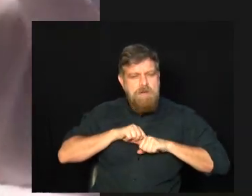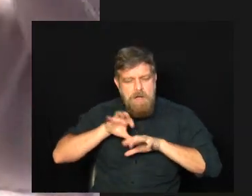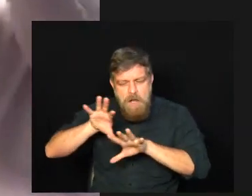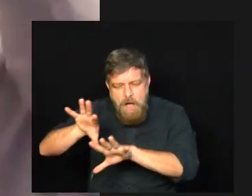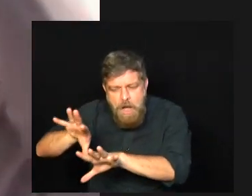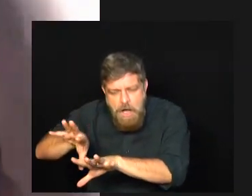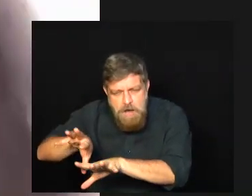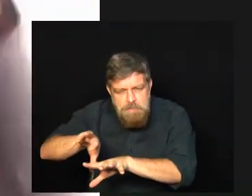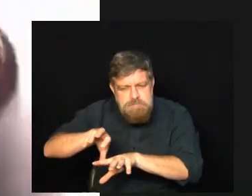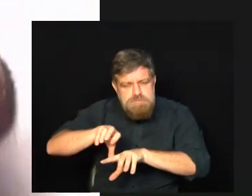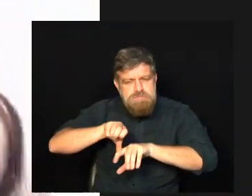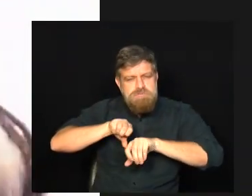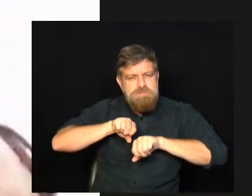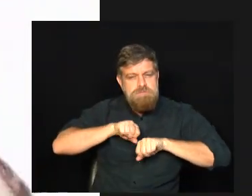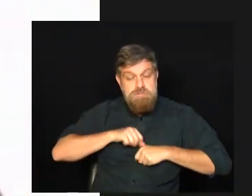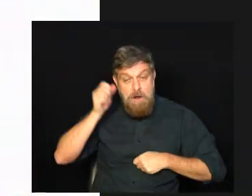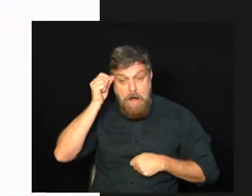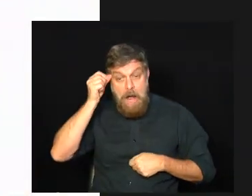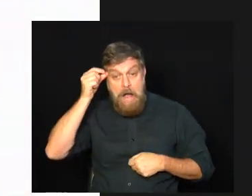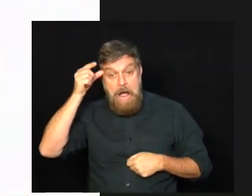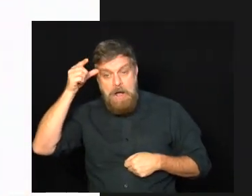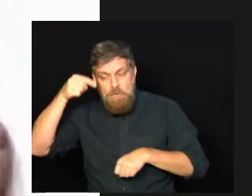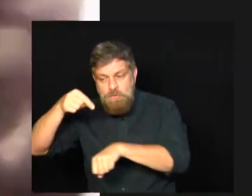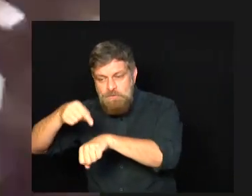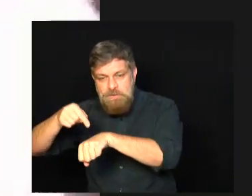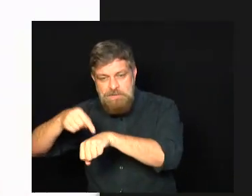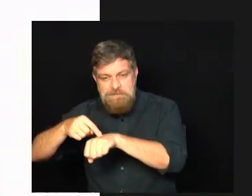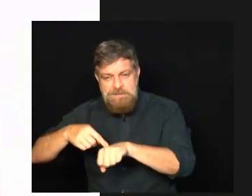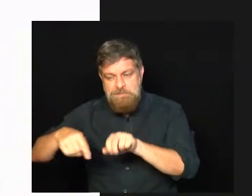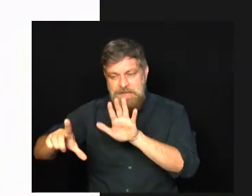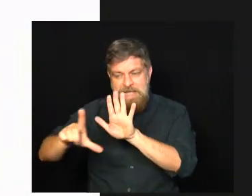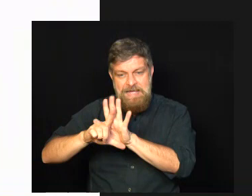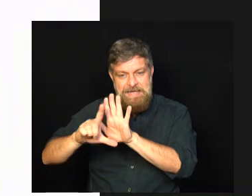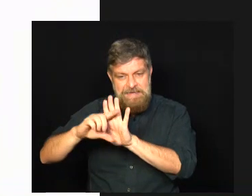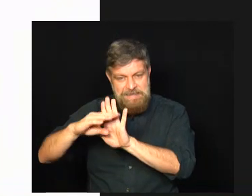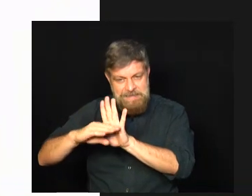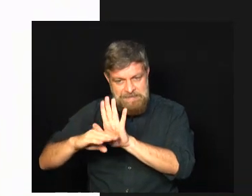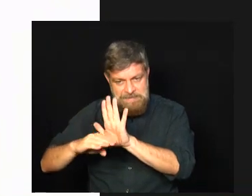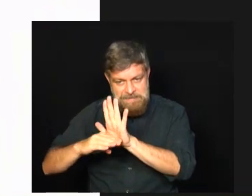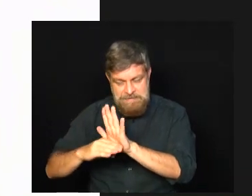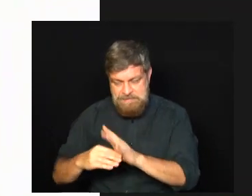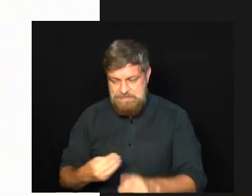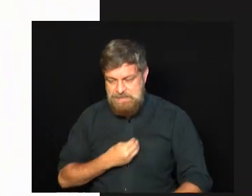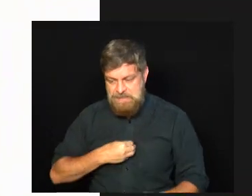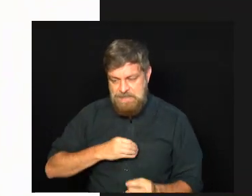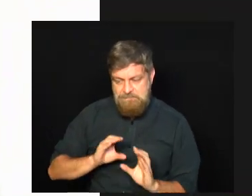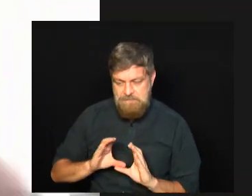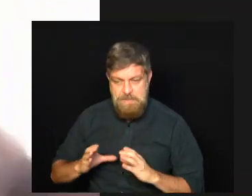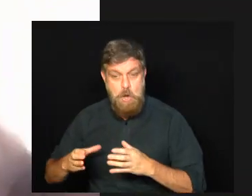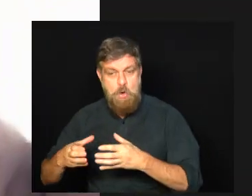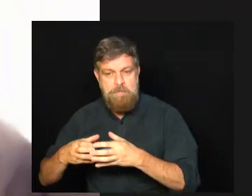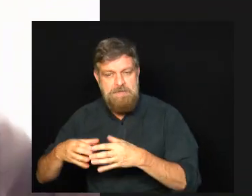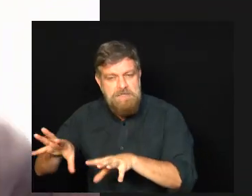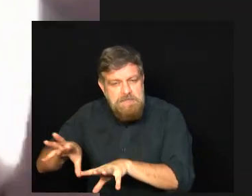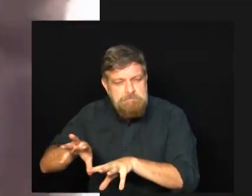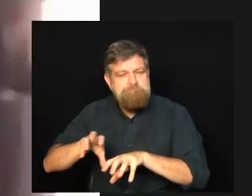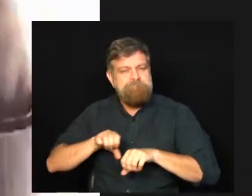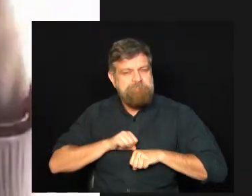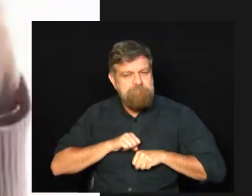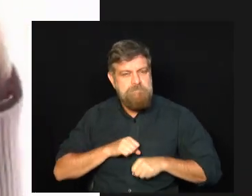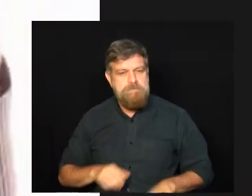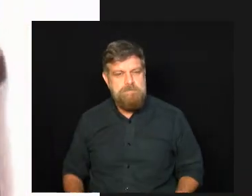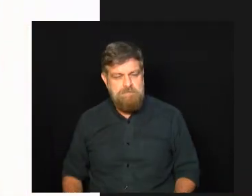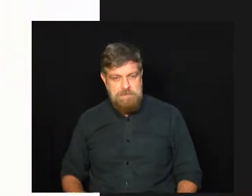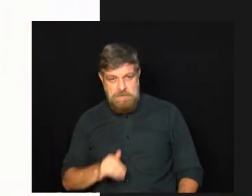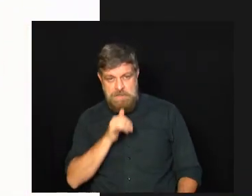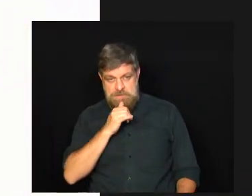absorvendo a cultura do seu tempo e as leis que regem a vida em comunidade. Quando